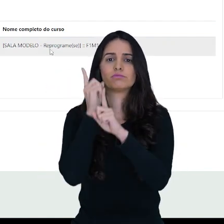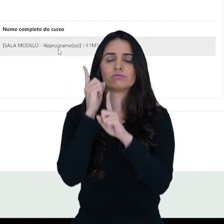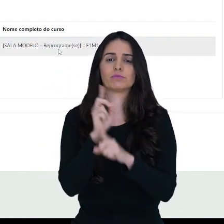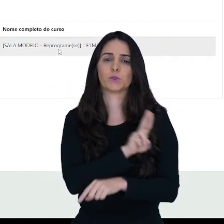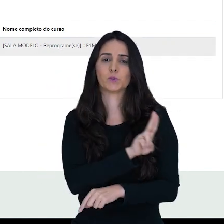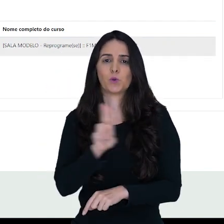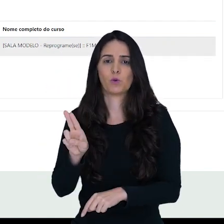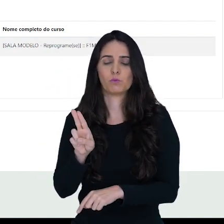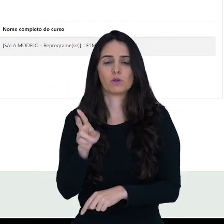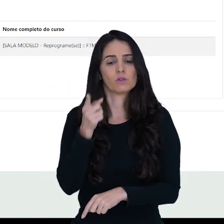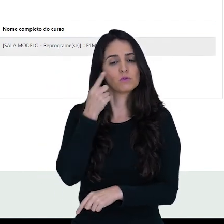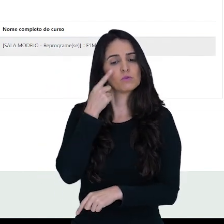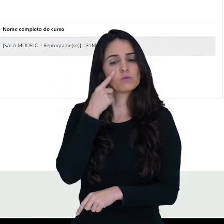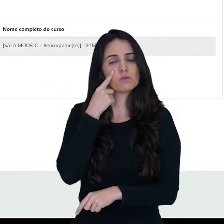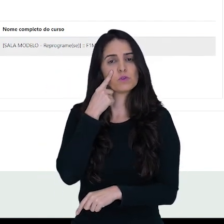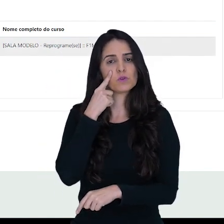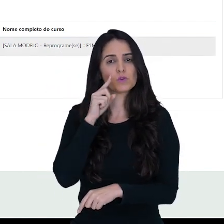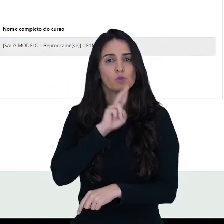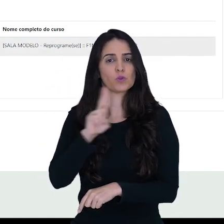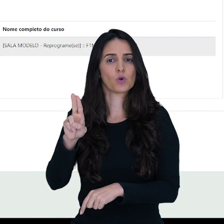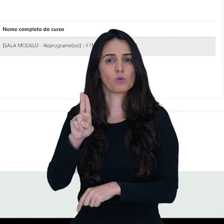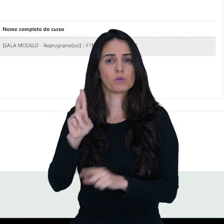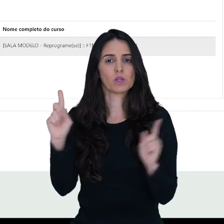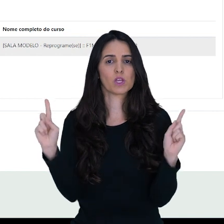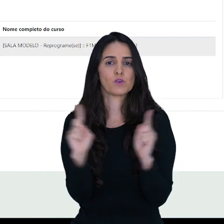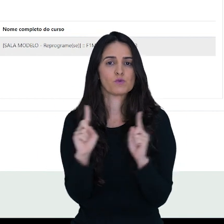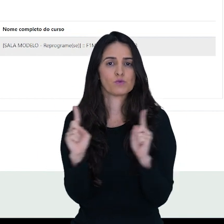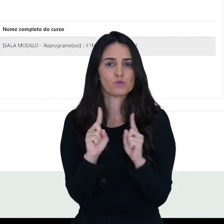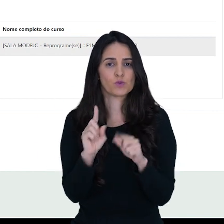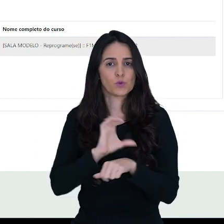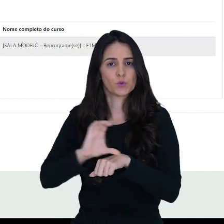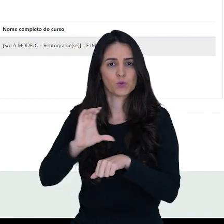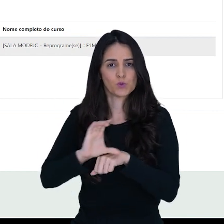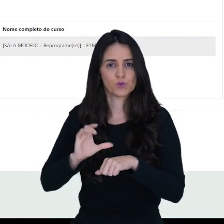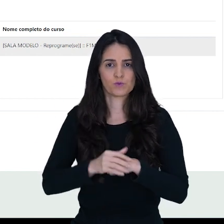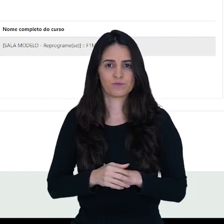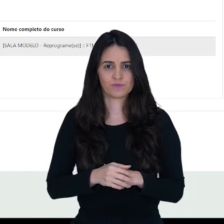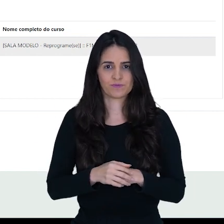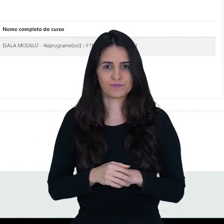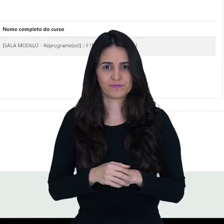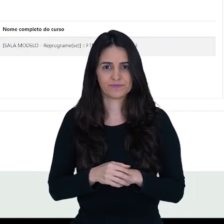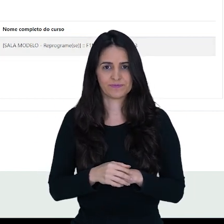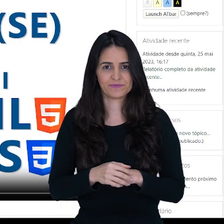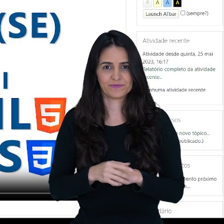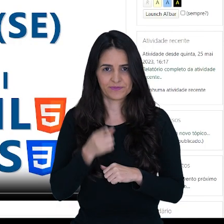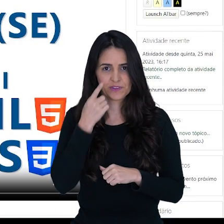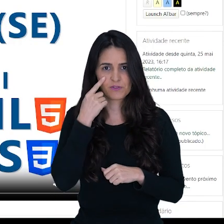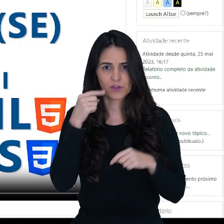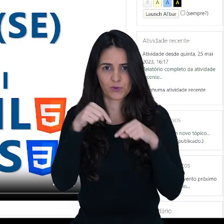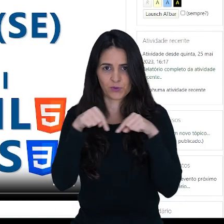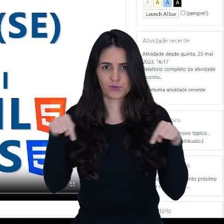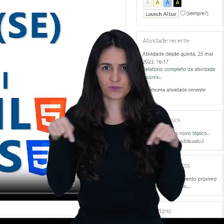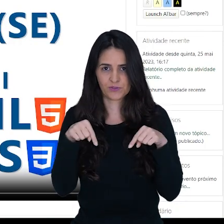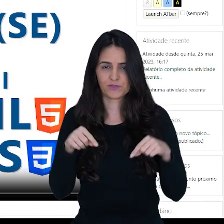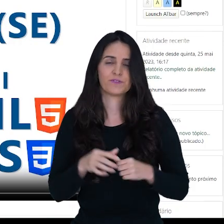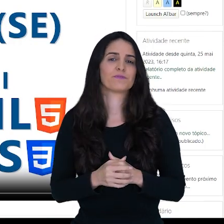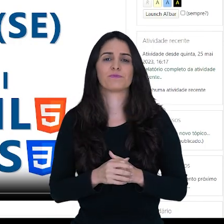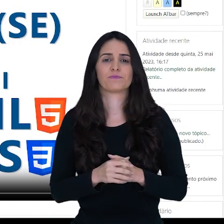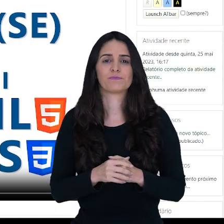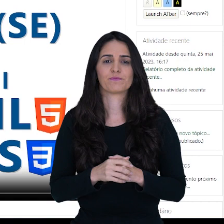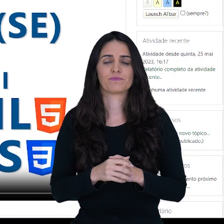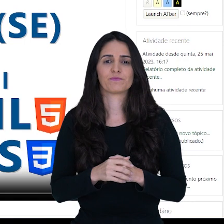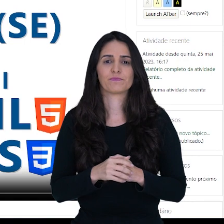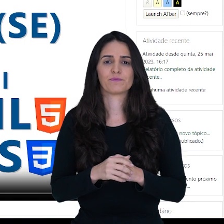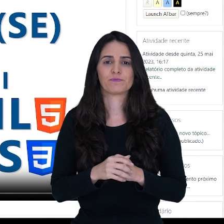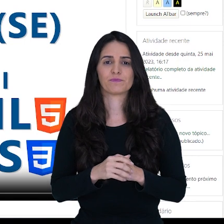o nome para conferir você pode olhar o nome breve do curso que é esse nome aqui ó é o nome que irá aparecer aqui é o final